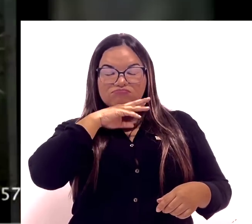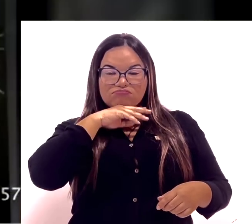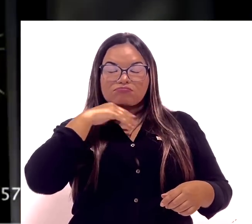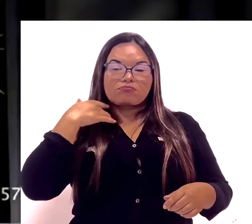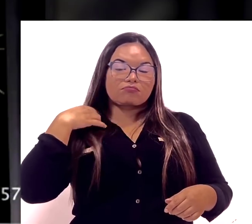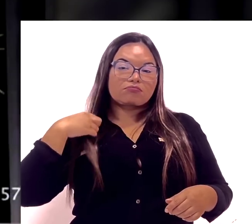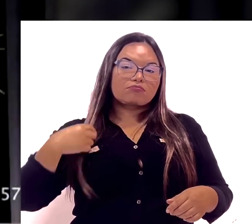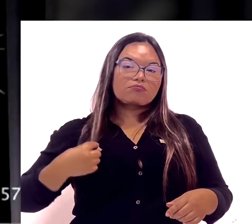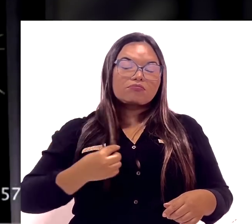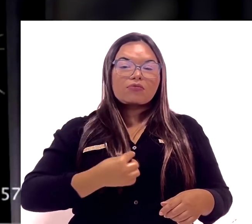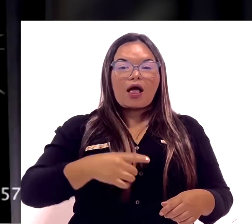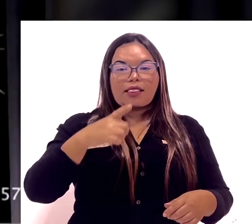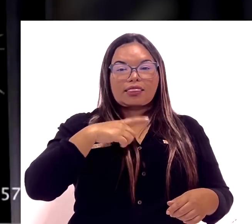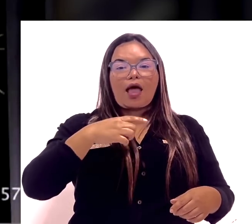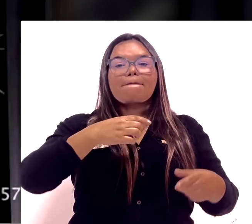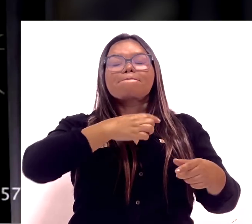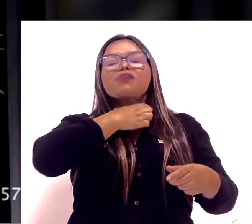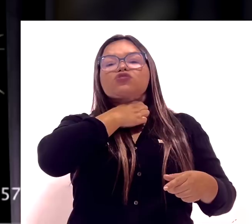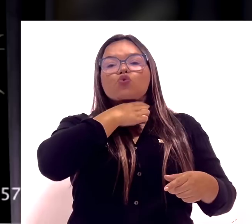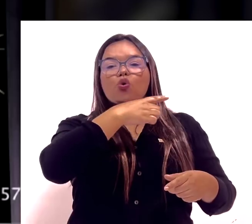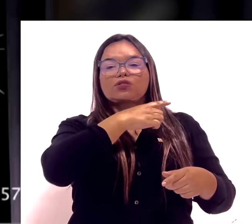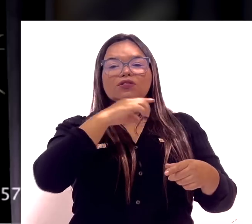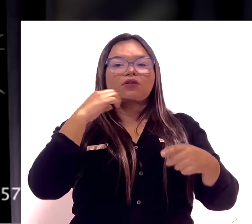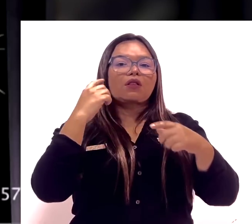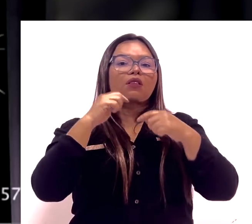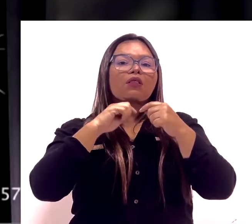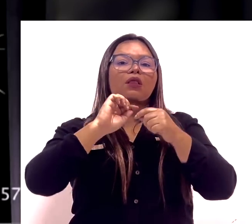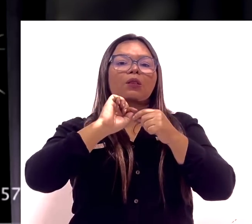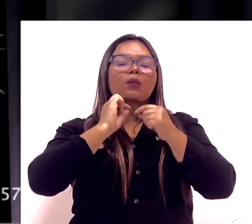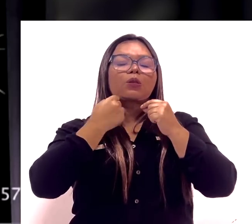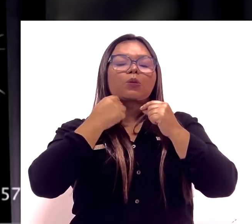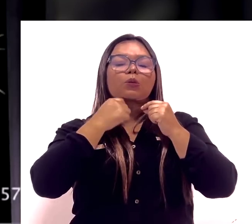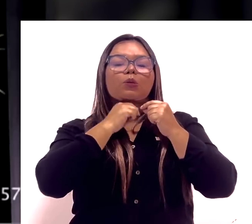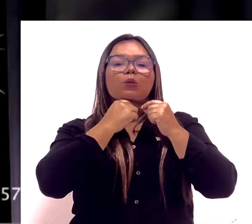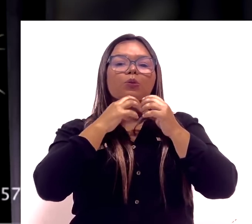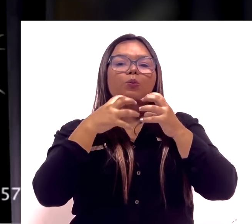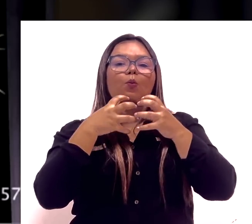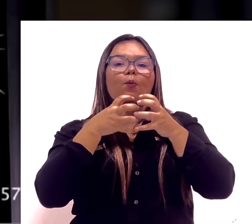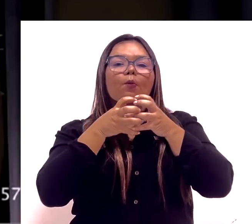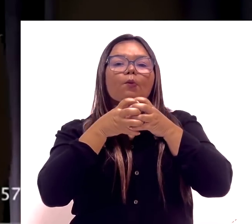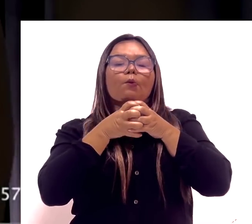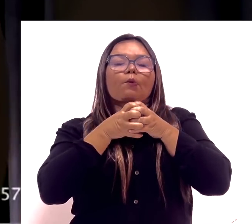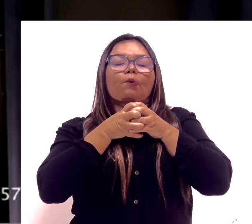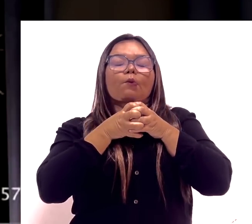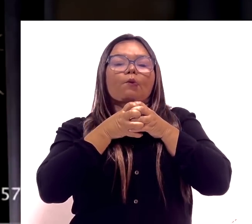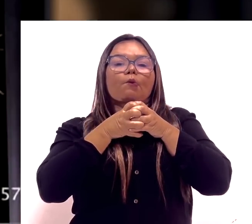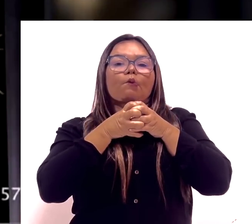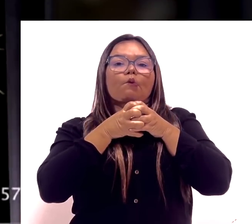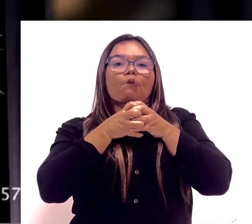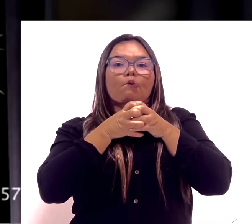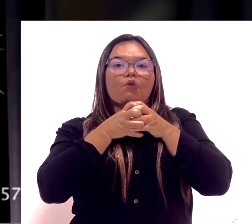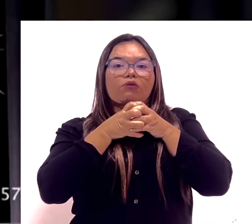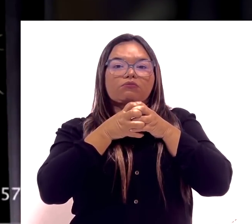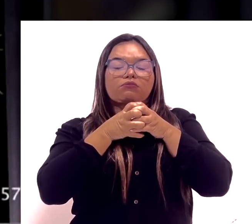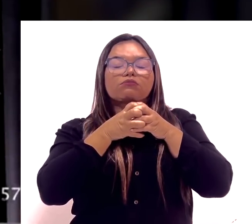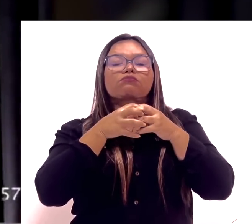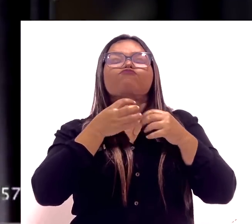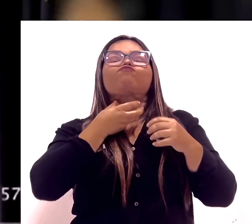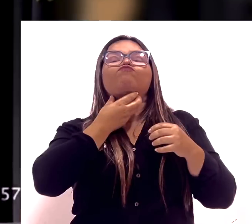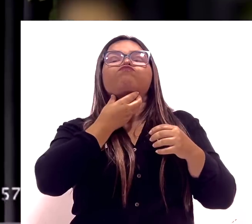Esta aqui era para o pescoço, e a apertavam com parafusos, e iam direto ao pomo de